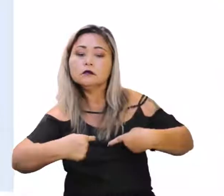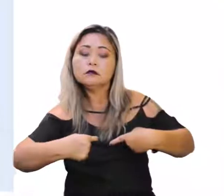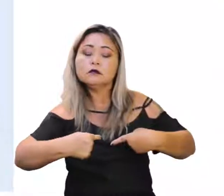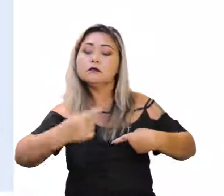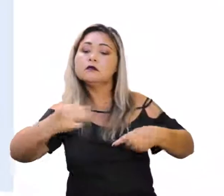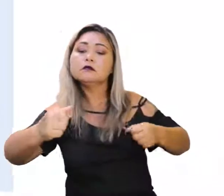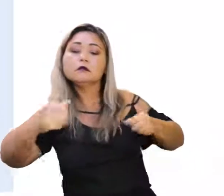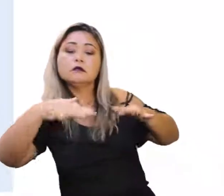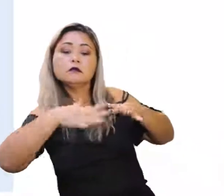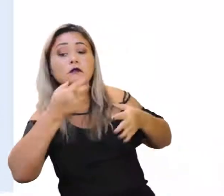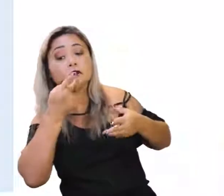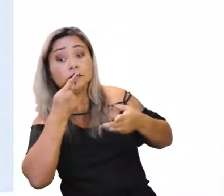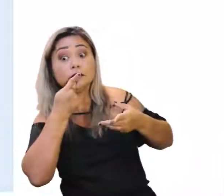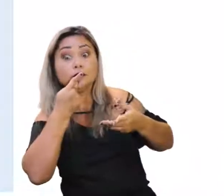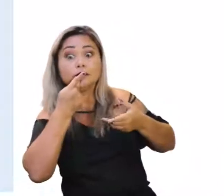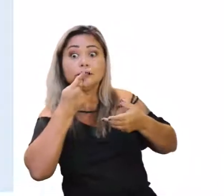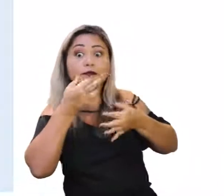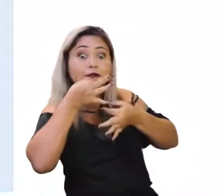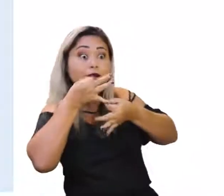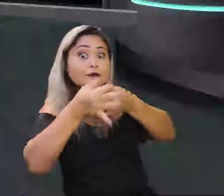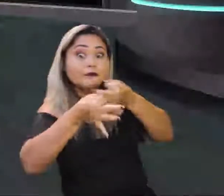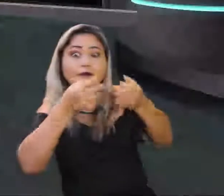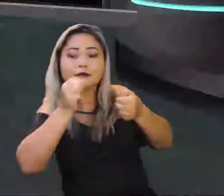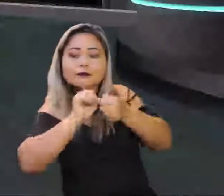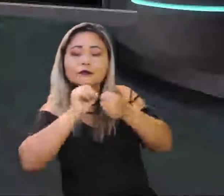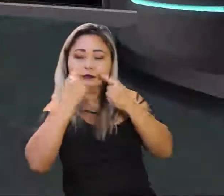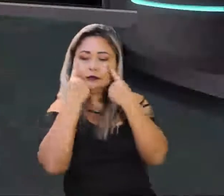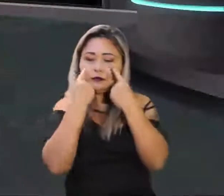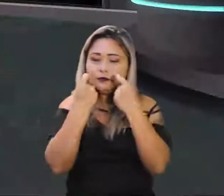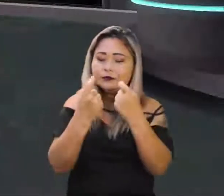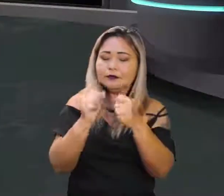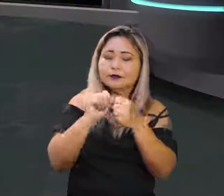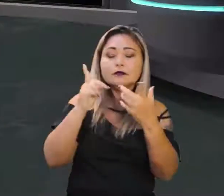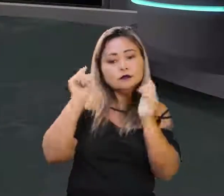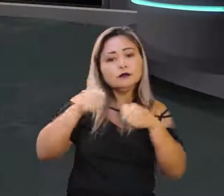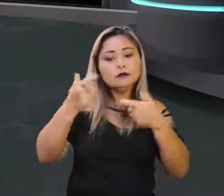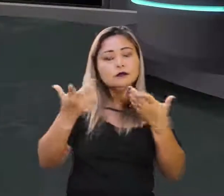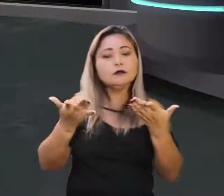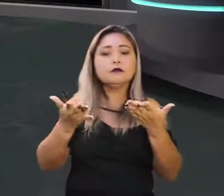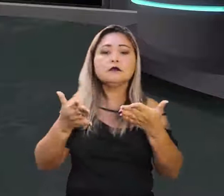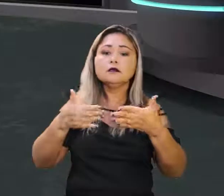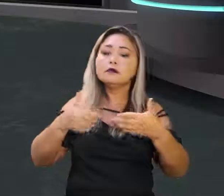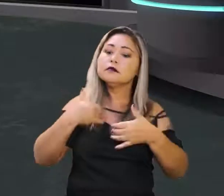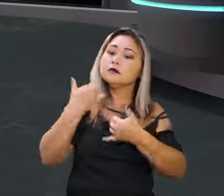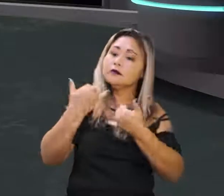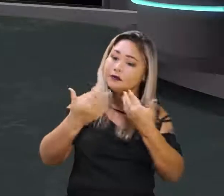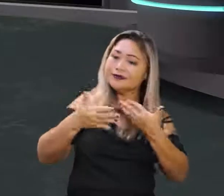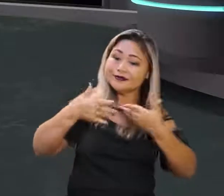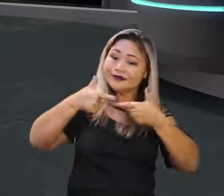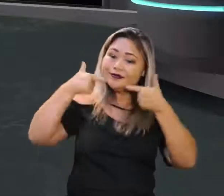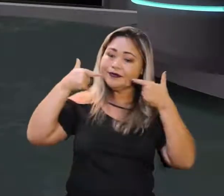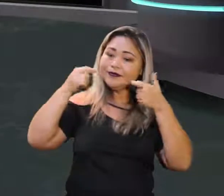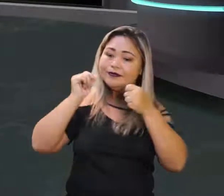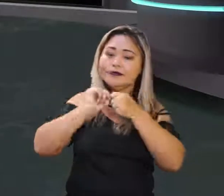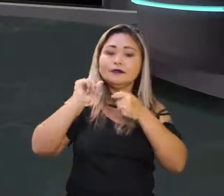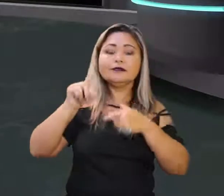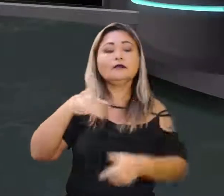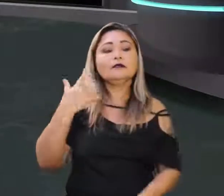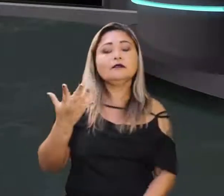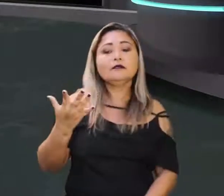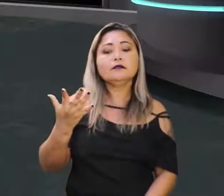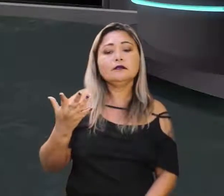a plateia pode dar palpite. É bem interessante, pode ser bem divertido, né, essa atividade. Né? É verdade. Vamos